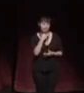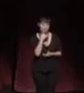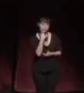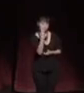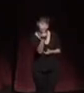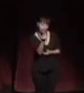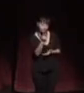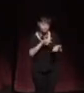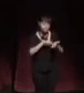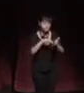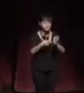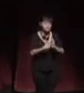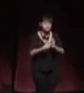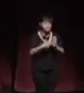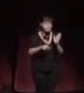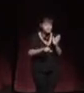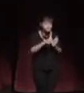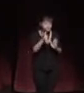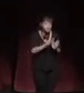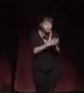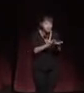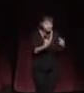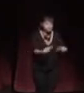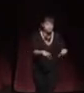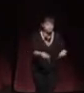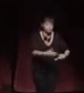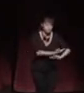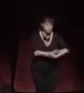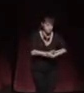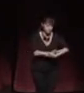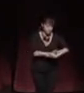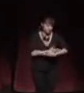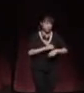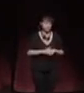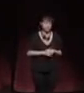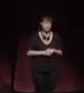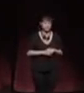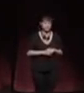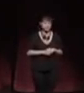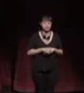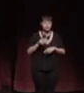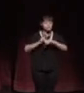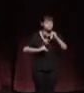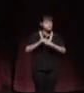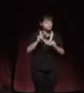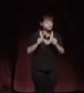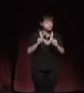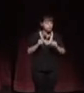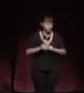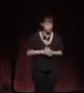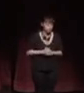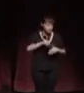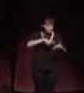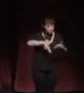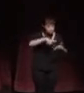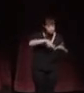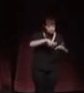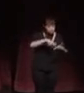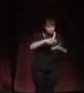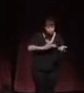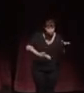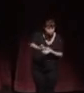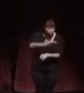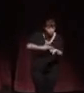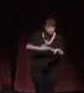e coautora guia de recursos Rutas da Leitura. Sua atividade abarca desde a leitura compartilhada para